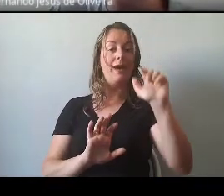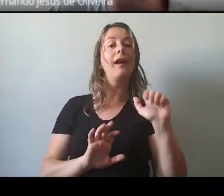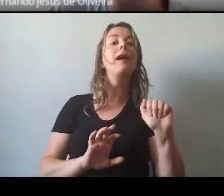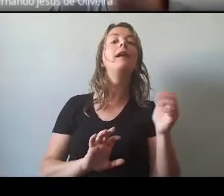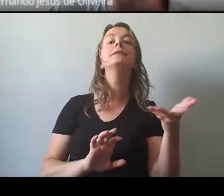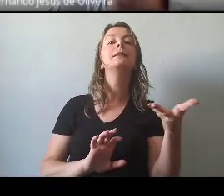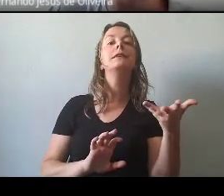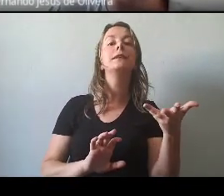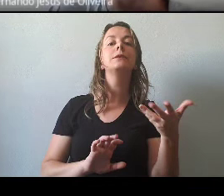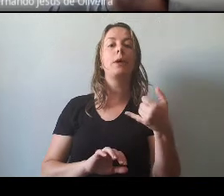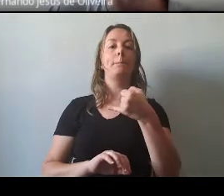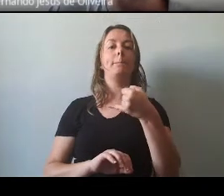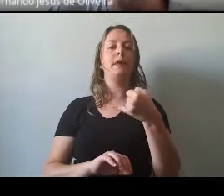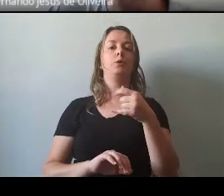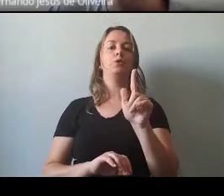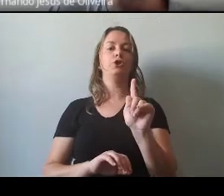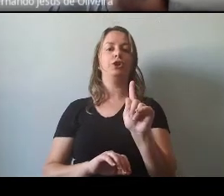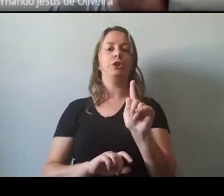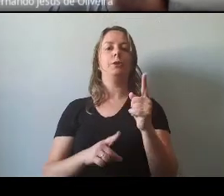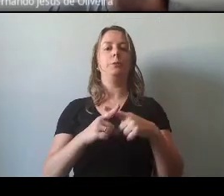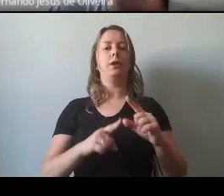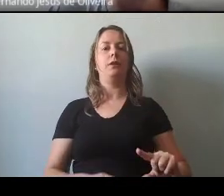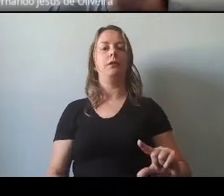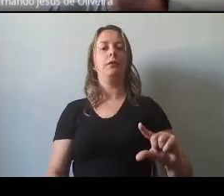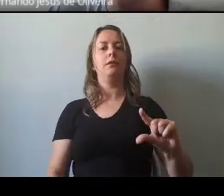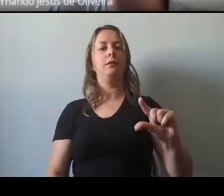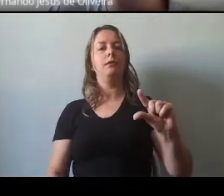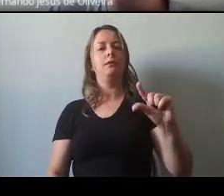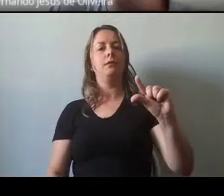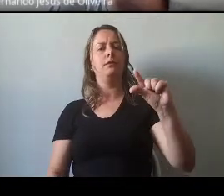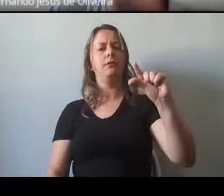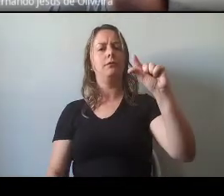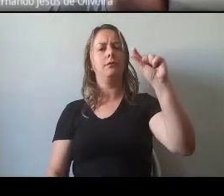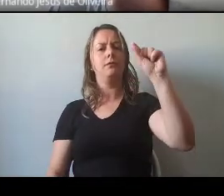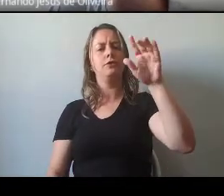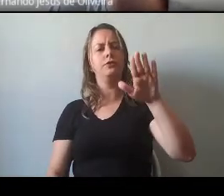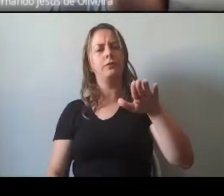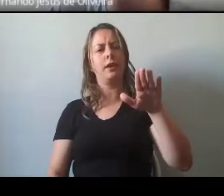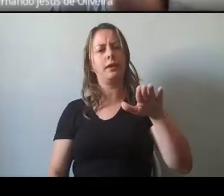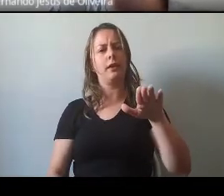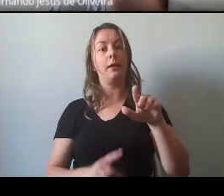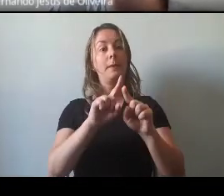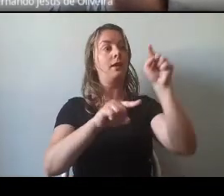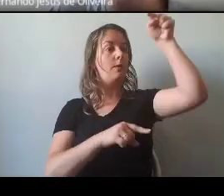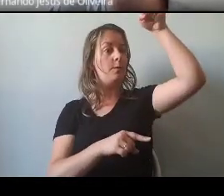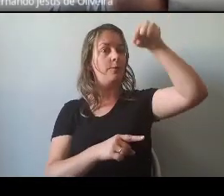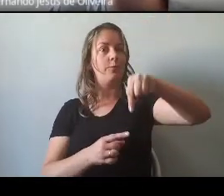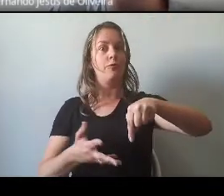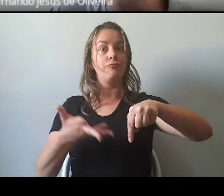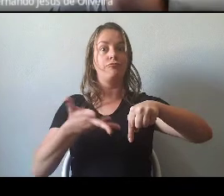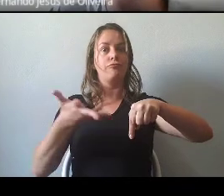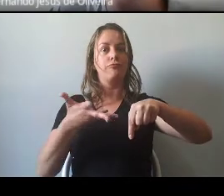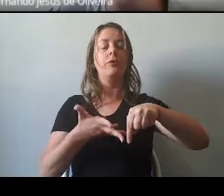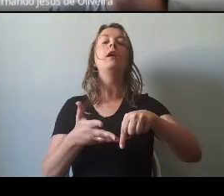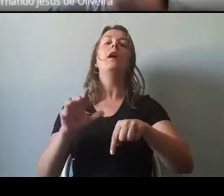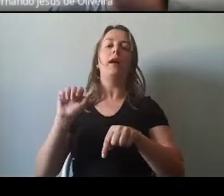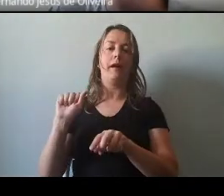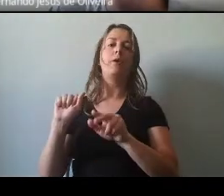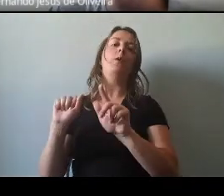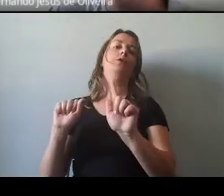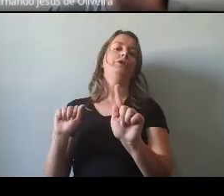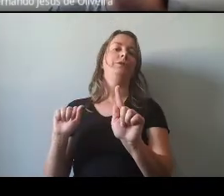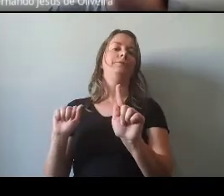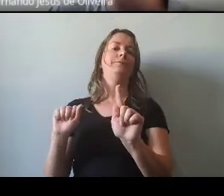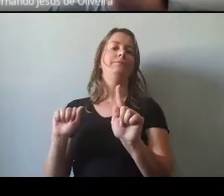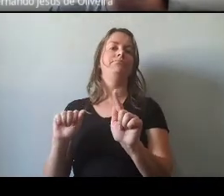G, porque o movimento é retardado. Na descida, não. Na descida, você pode usar A igual a G normalmente, tá?